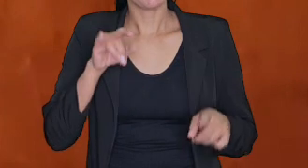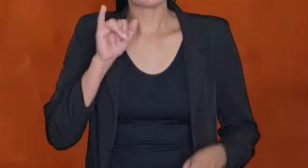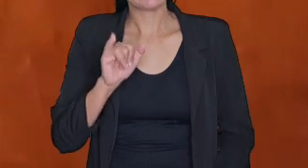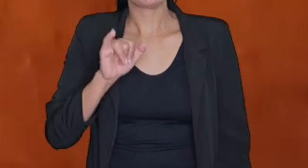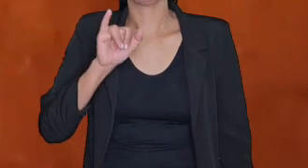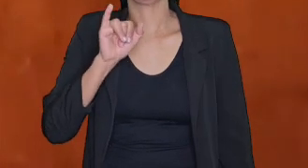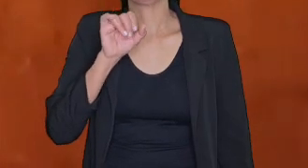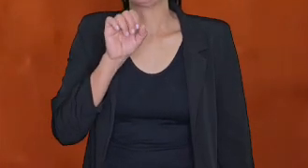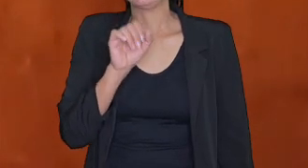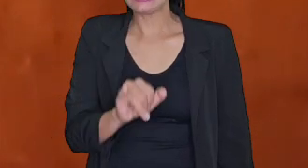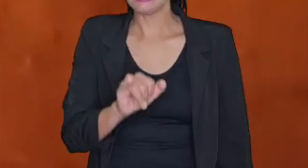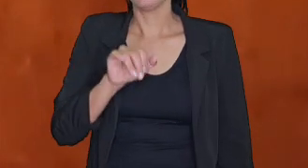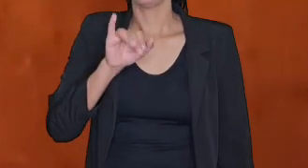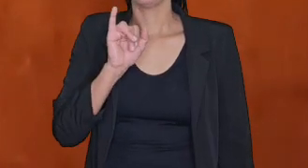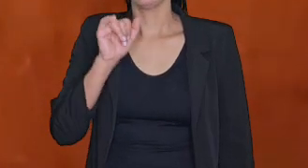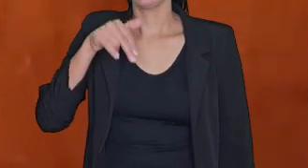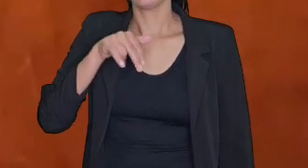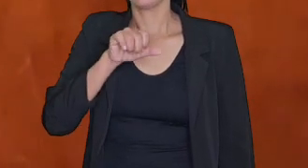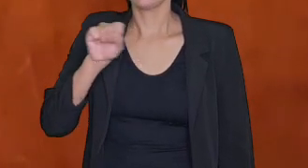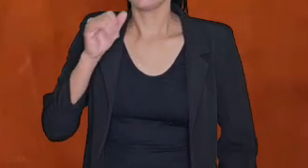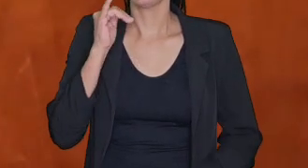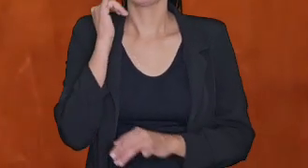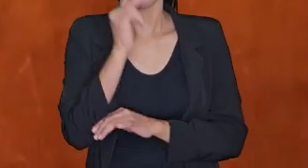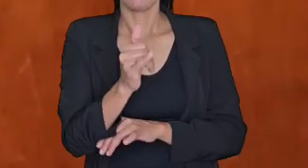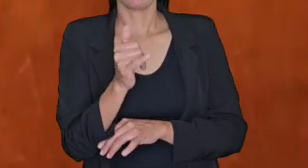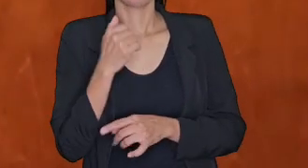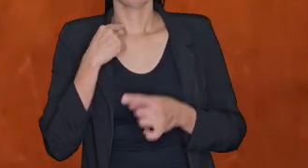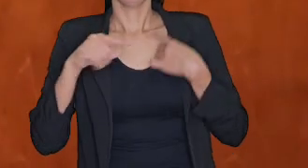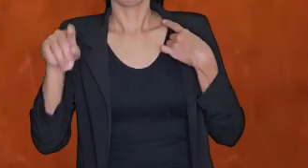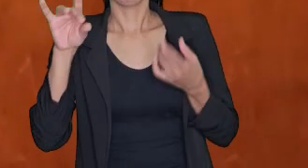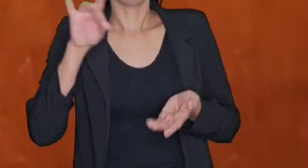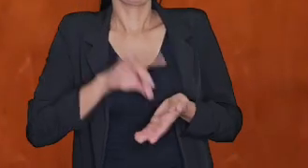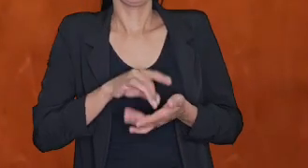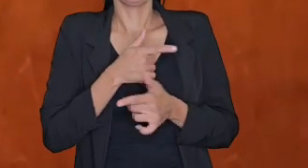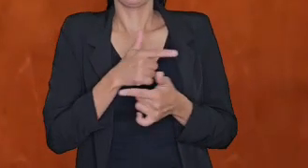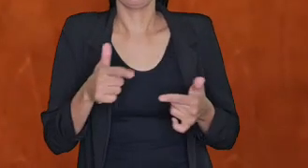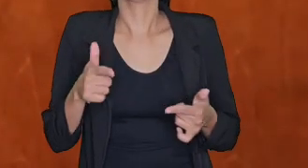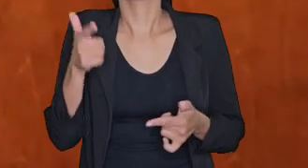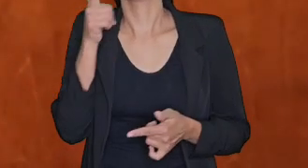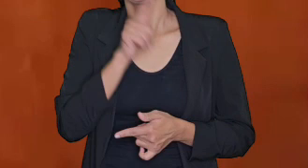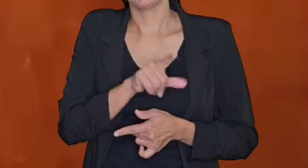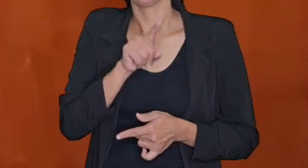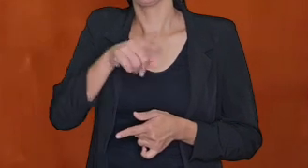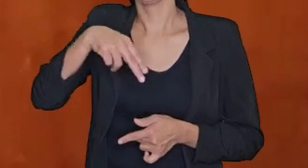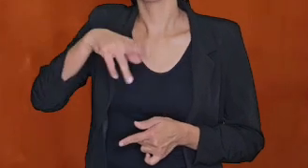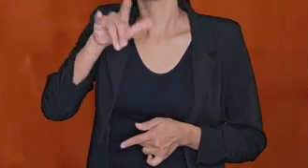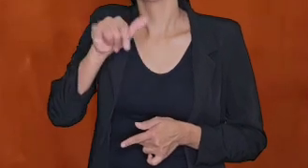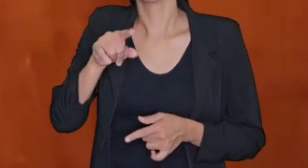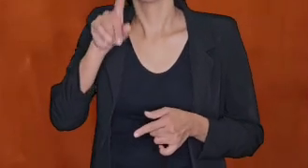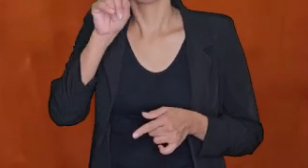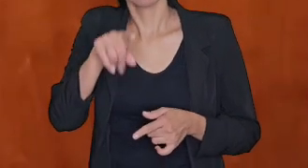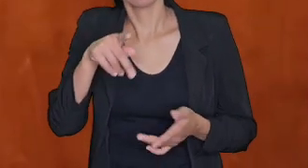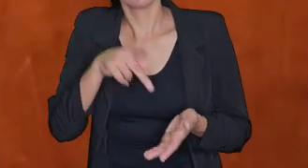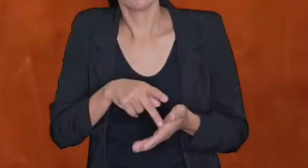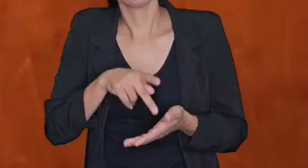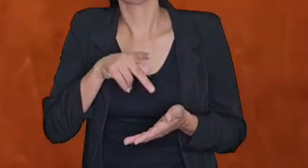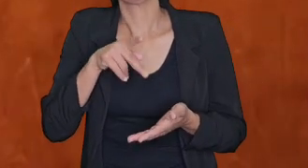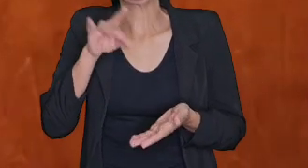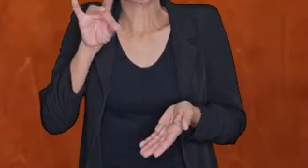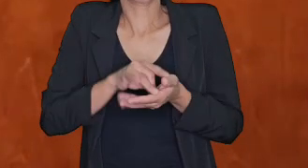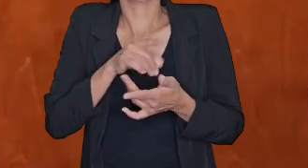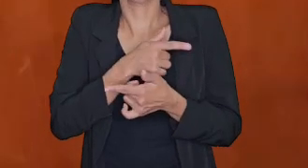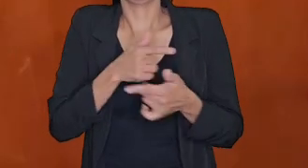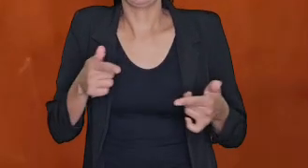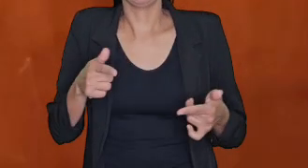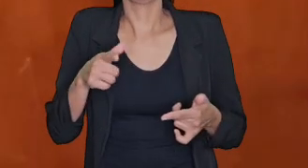desconstituir, não vai poder, amigão. Mas se o INSS for declarar ineficaz, vai conseguir. Portanto, o negócio não é